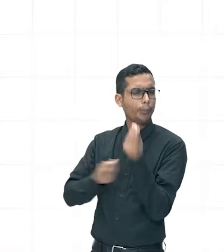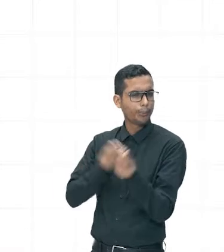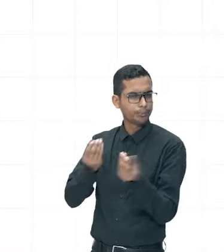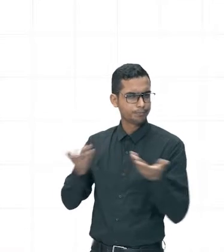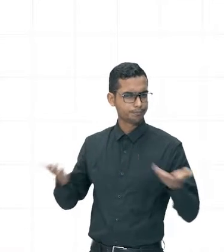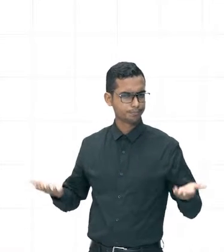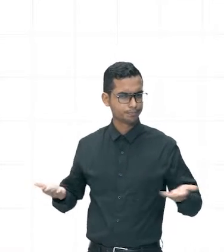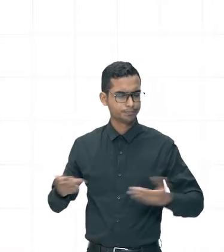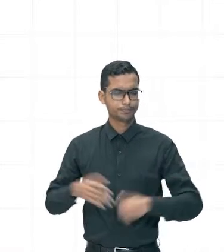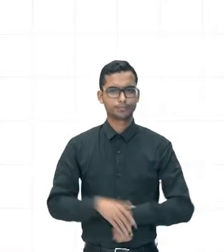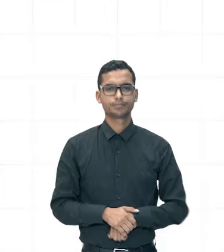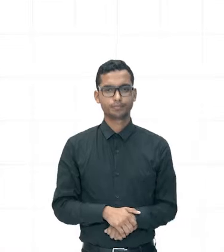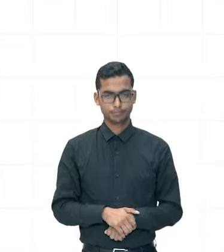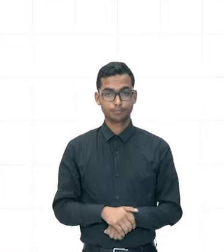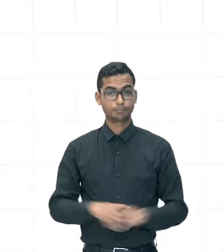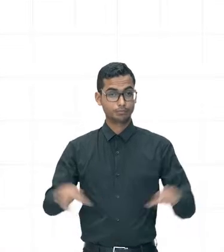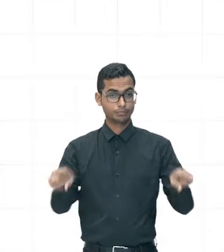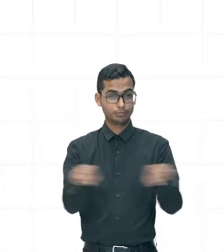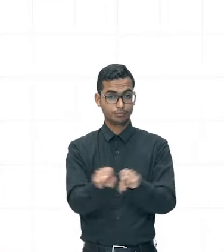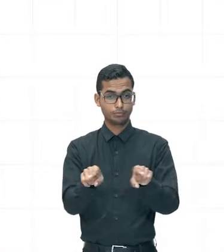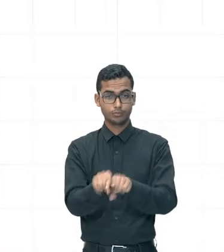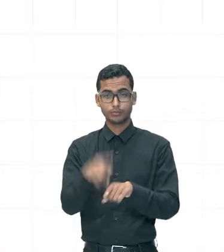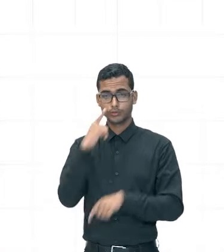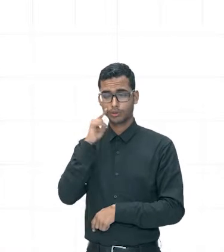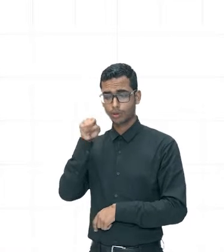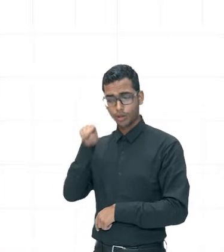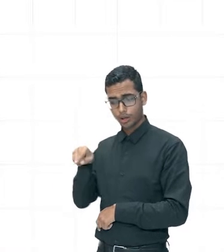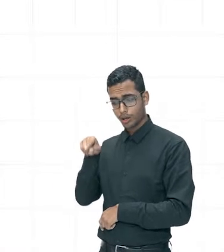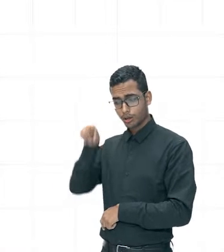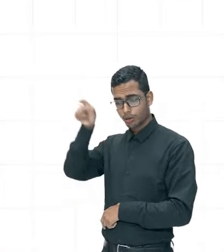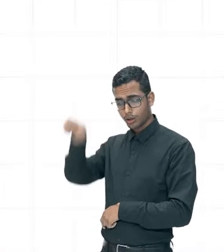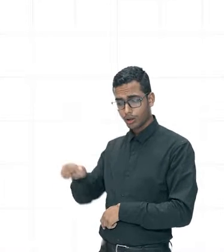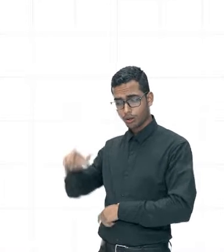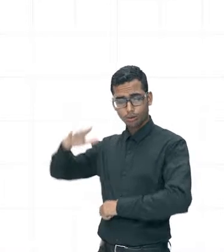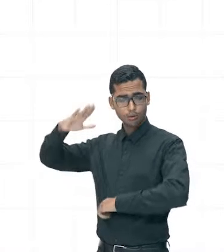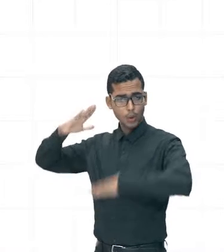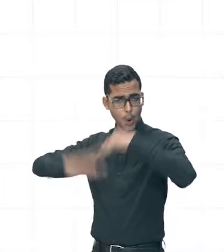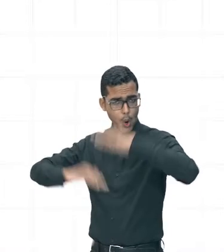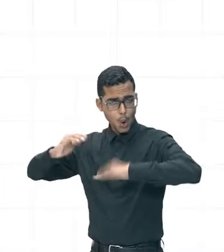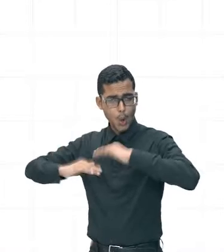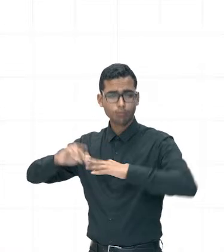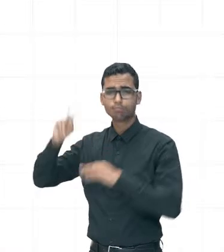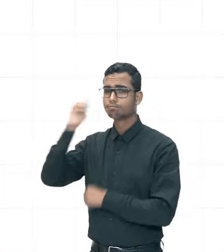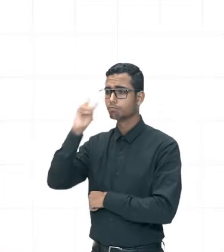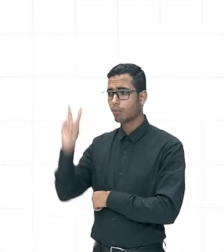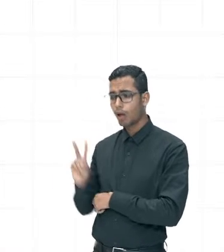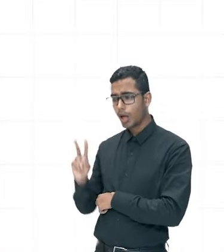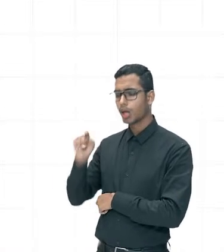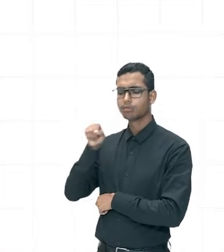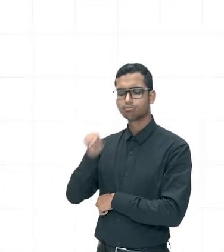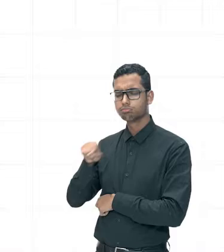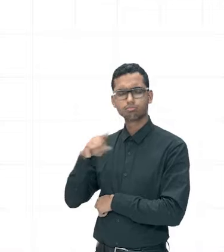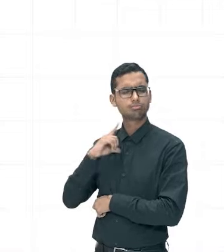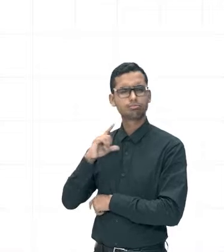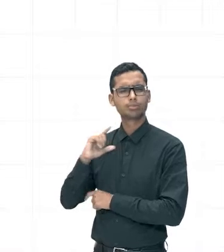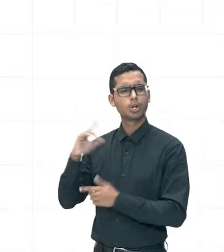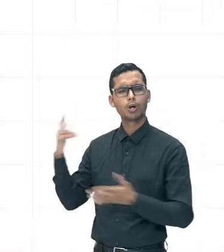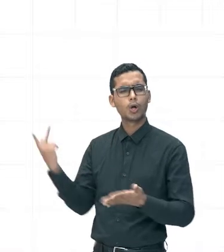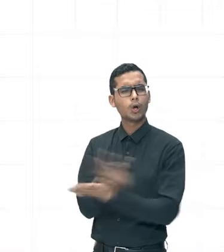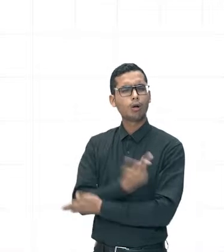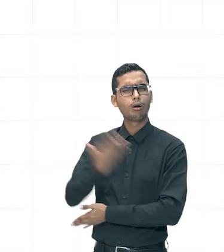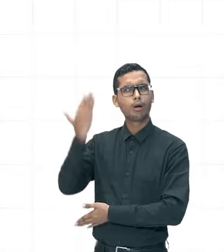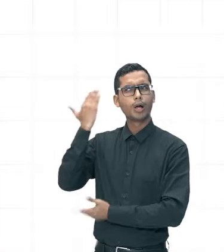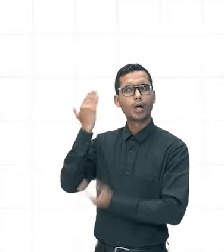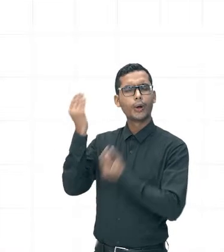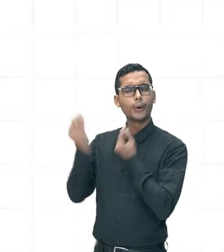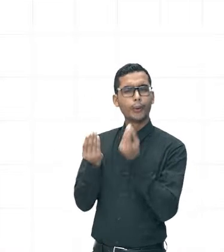que o historiador ele consegue descobrir o que aconteceu antigamente? O detetive do passado aí que o